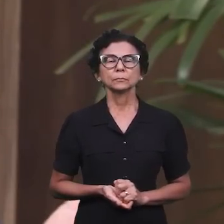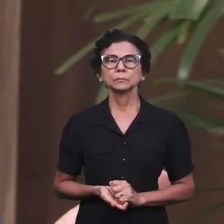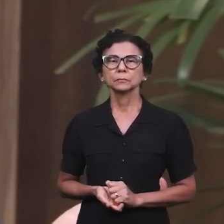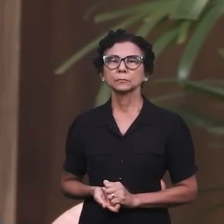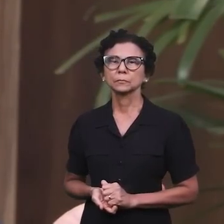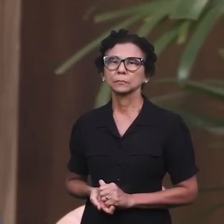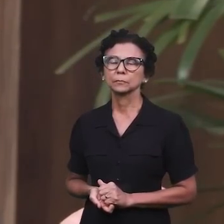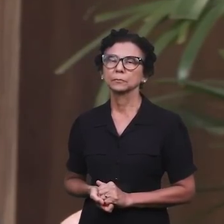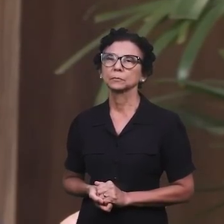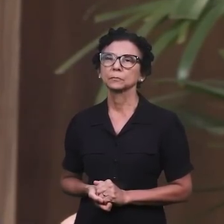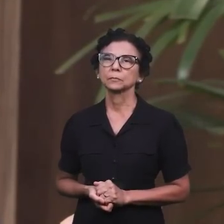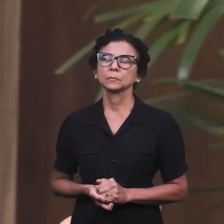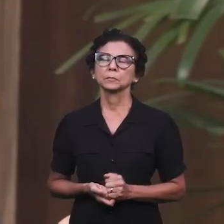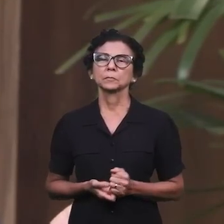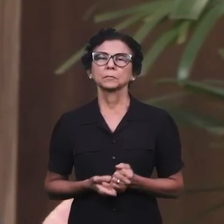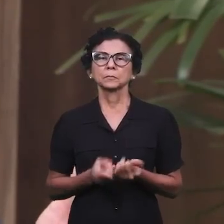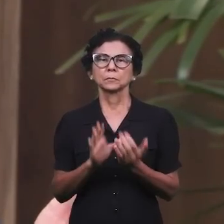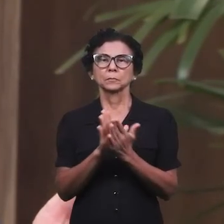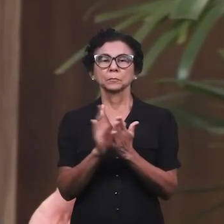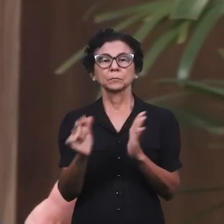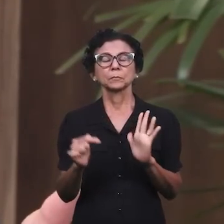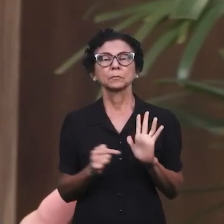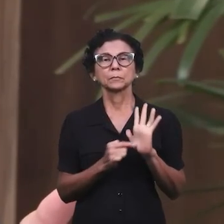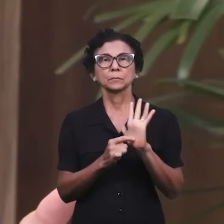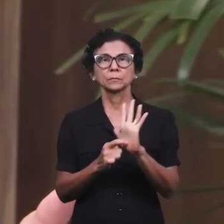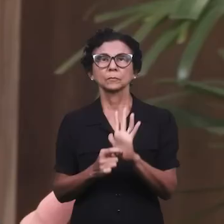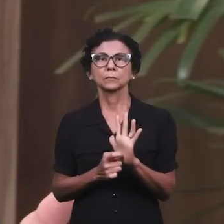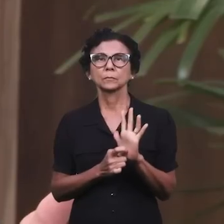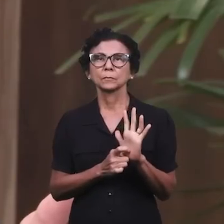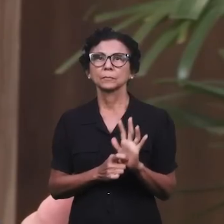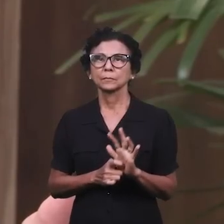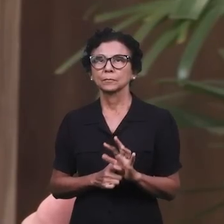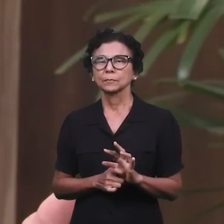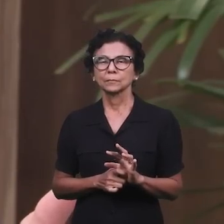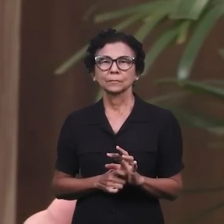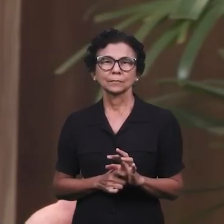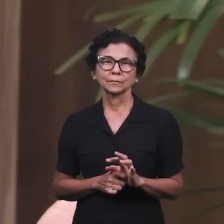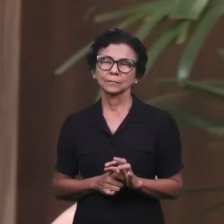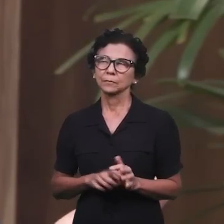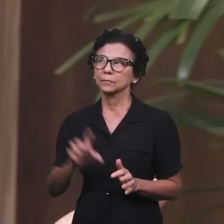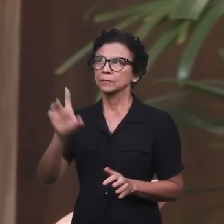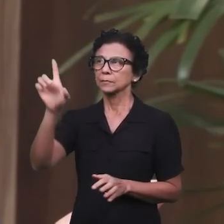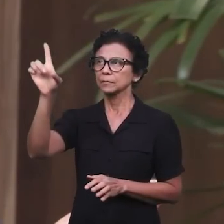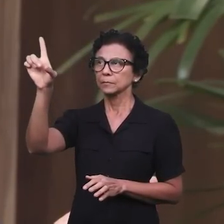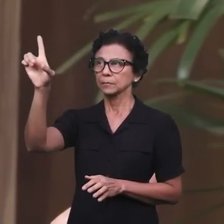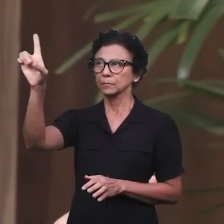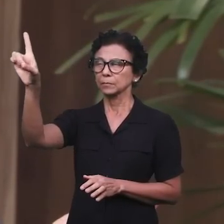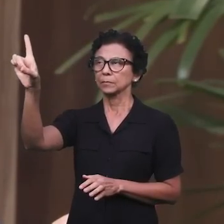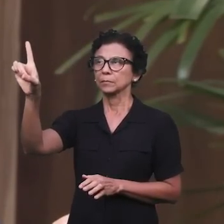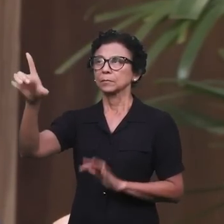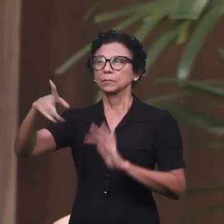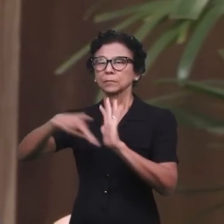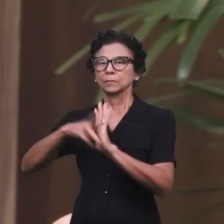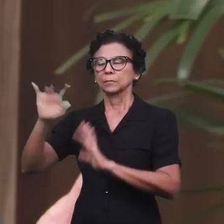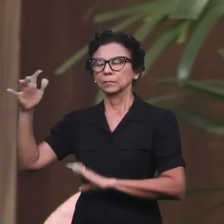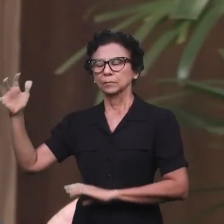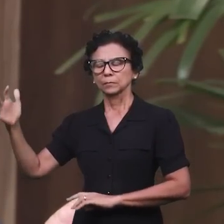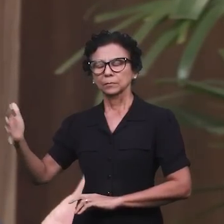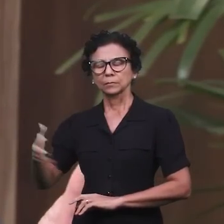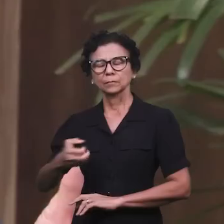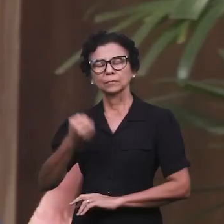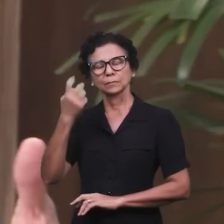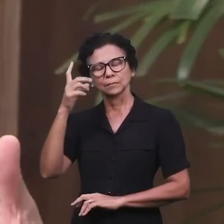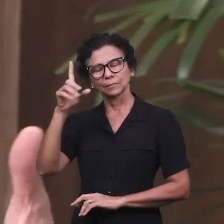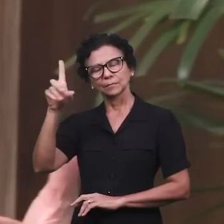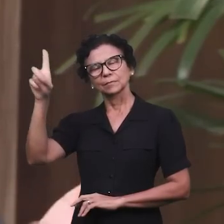ela descreve a respeito de a Deus pertence a adoração. Só a Ele. Ao teu Deus